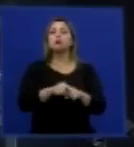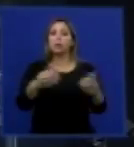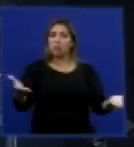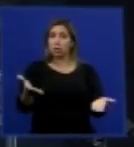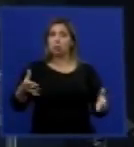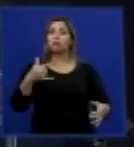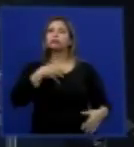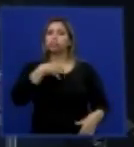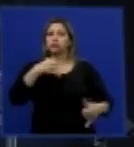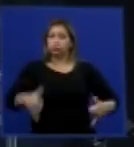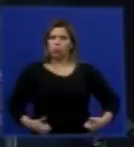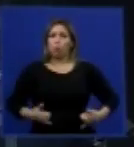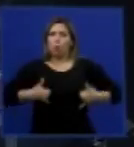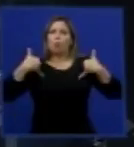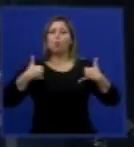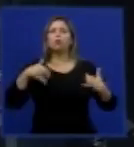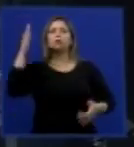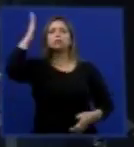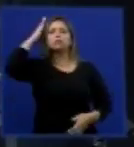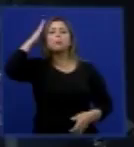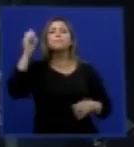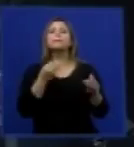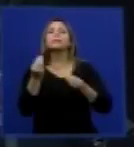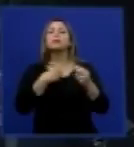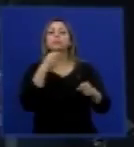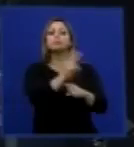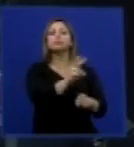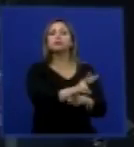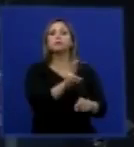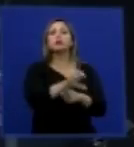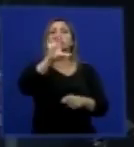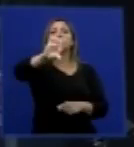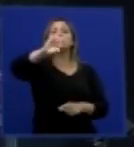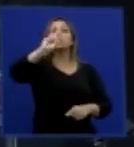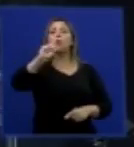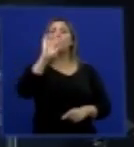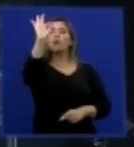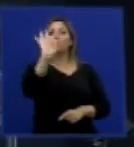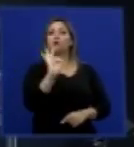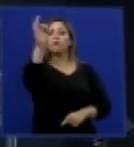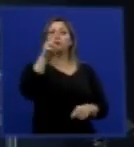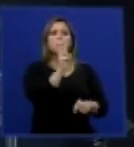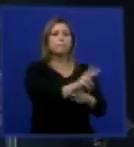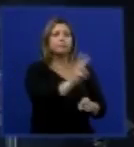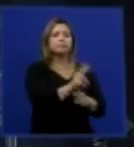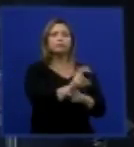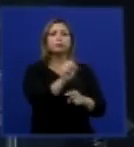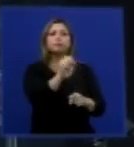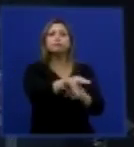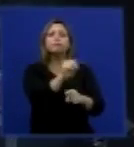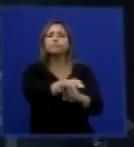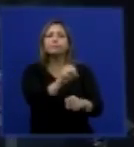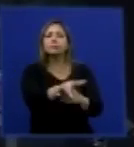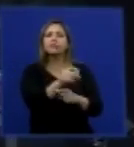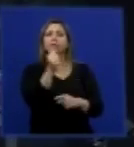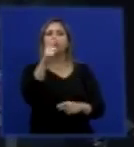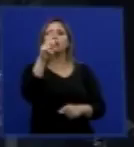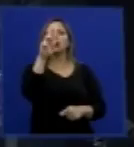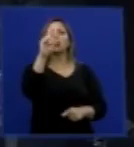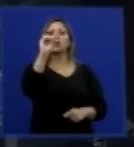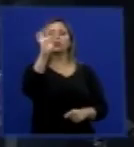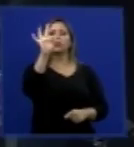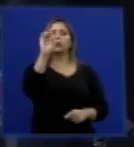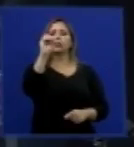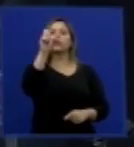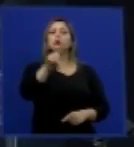se orgulhar de coletar mais de 98% das embalagens de agrotóxicos produzidas